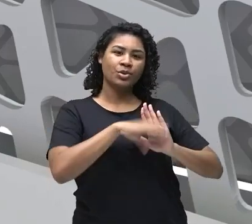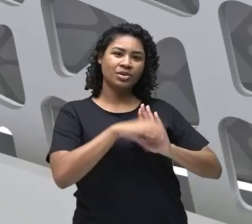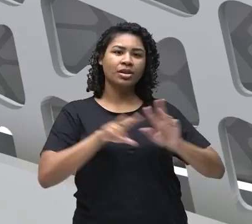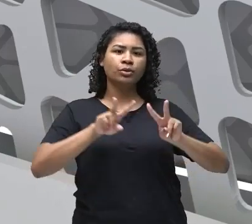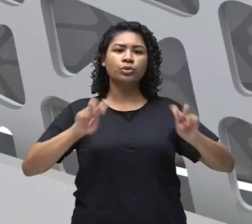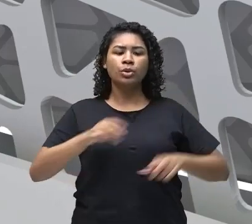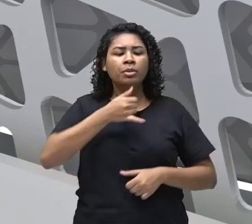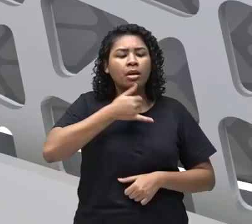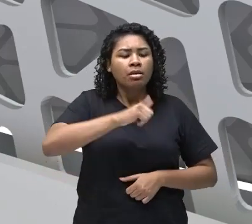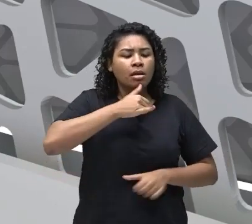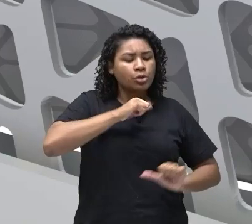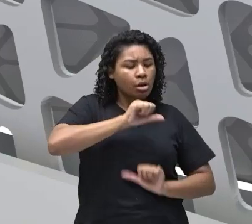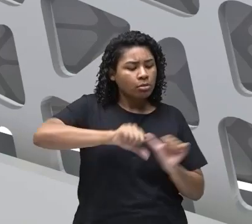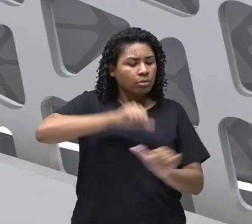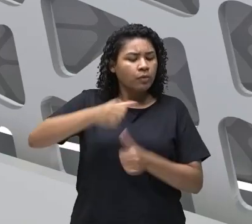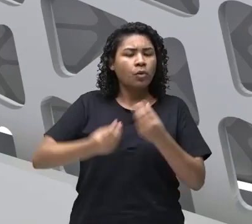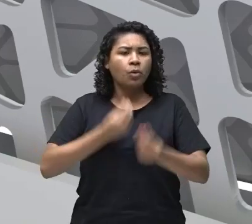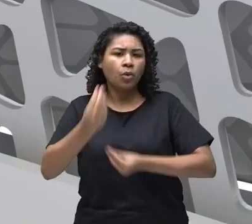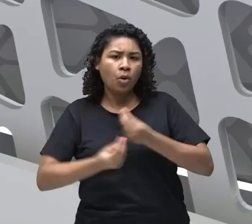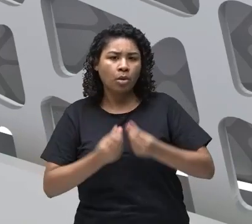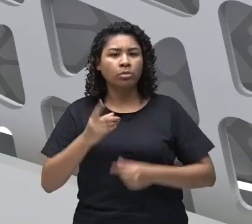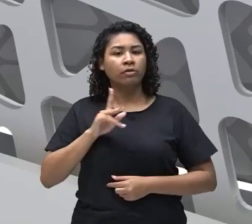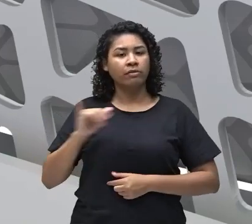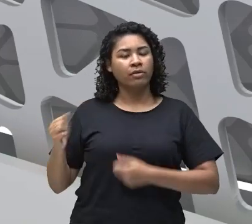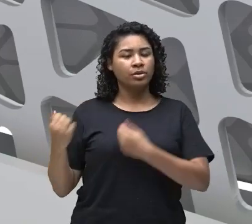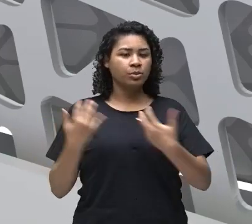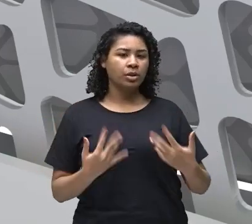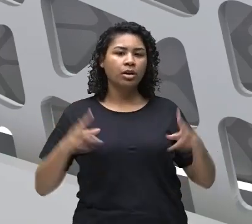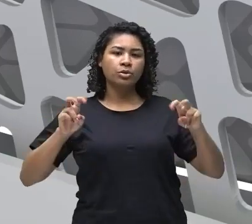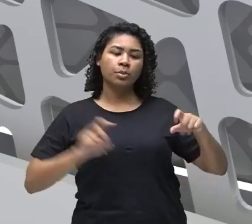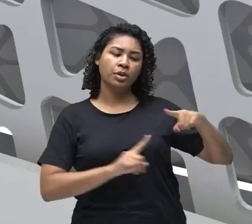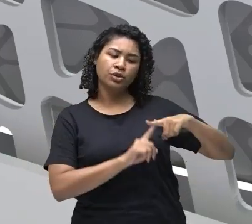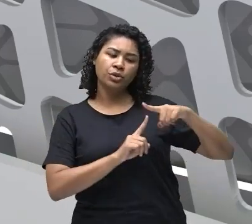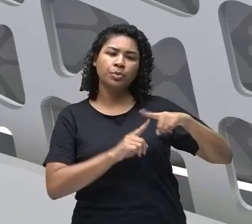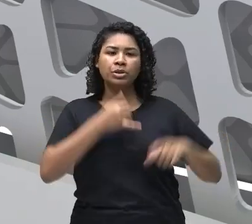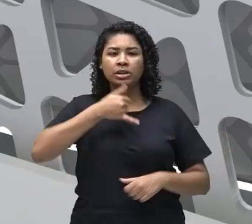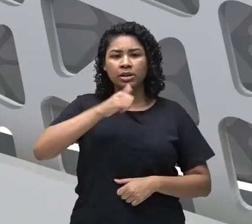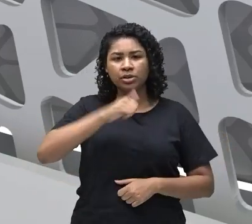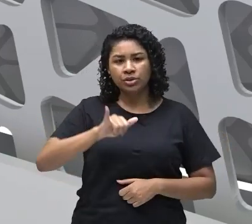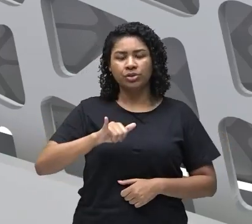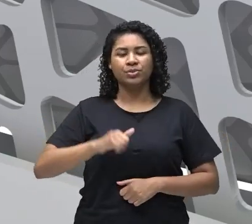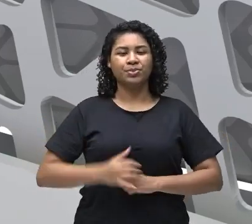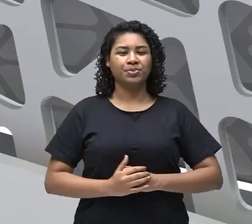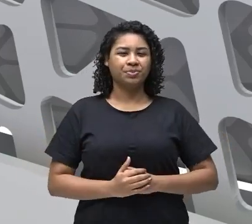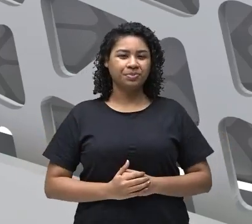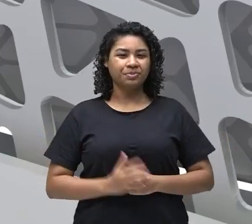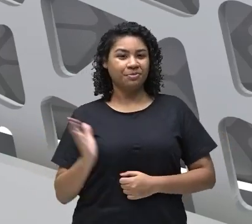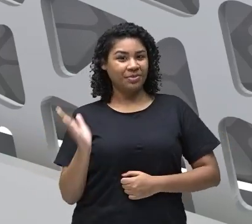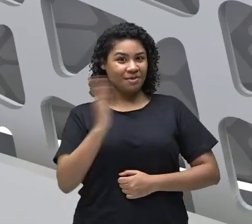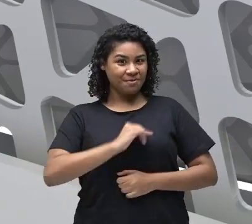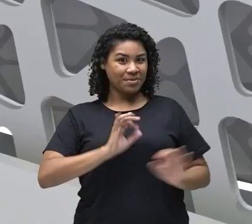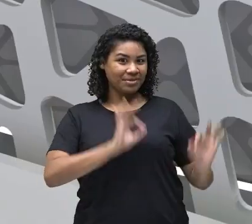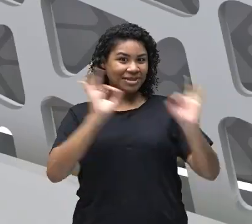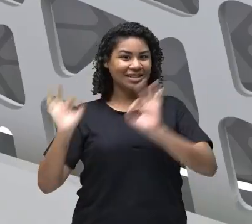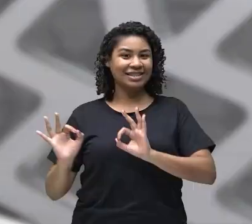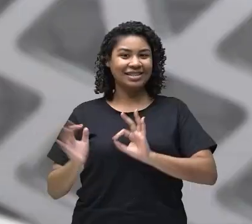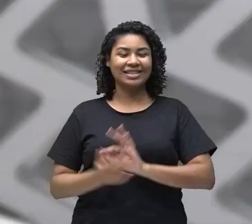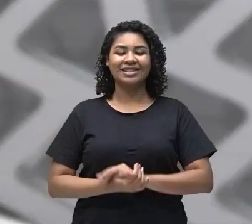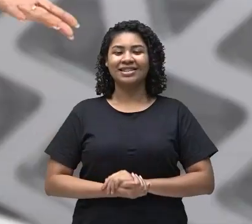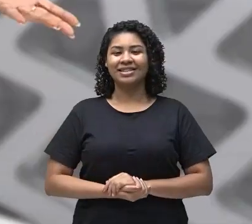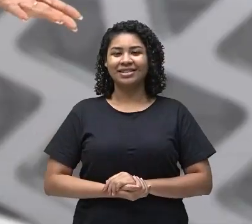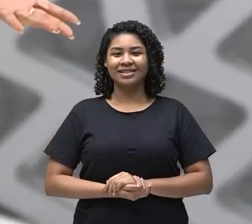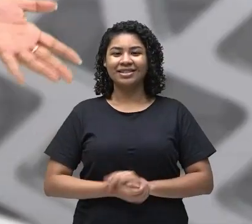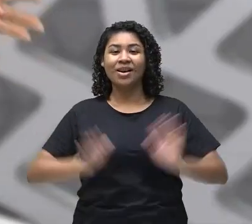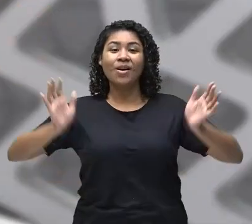né ela vai mostrar aí para a gente os tipos de energia e os tipos de transformação também então vamos aí que a professora risoda